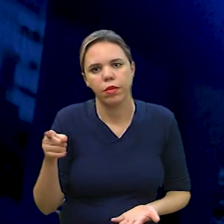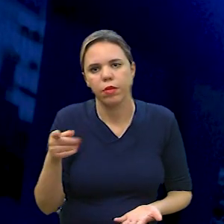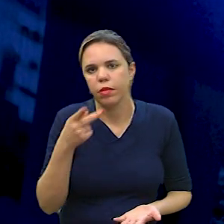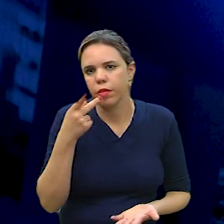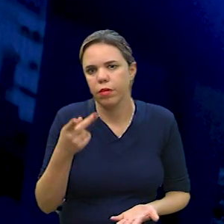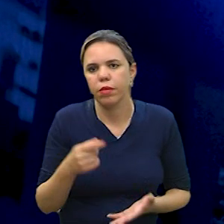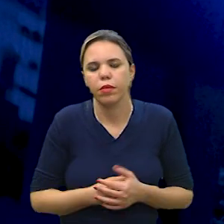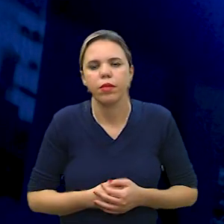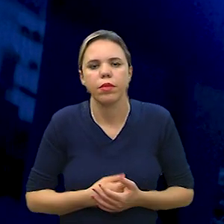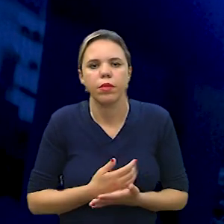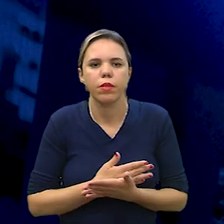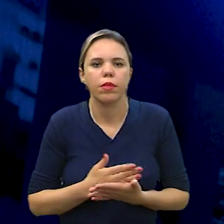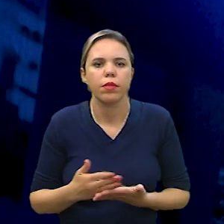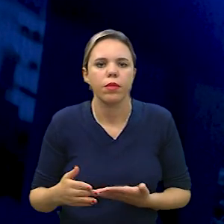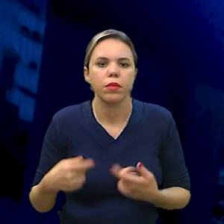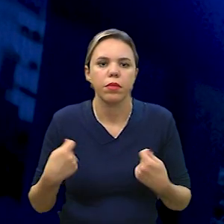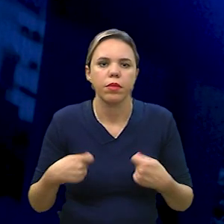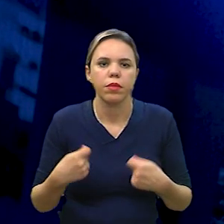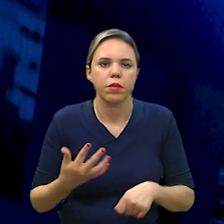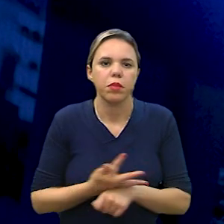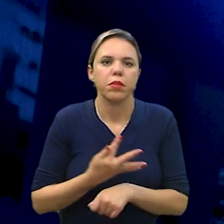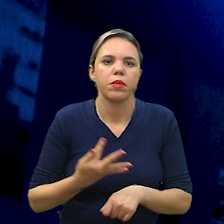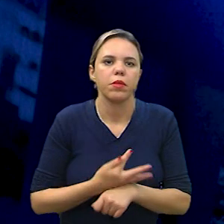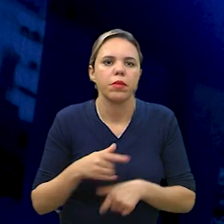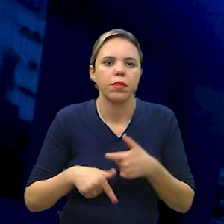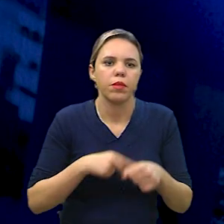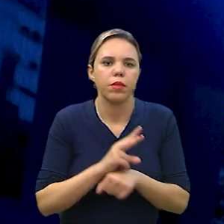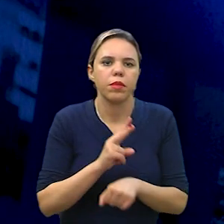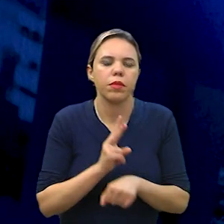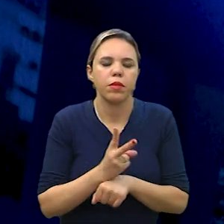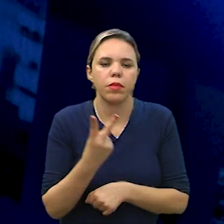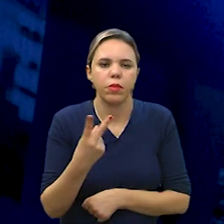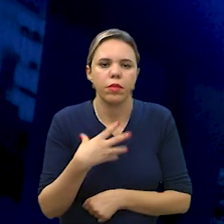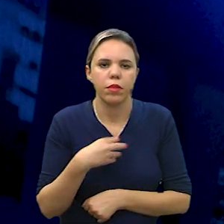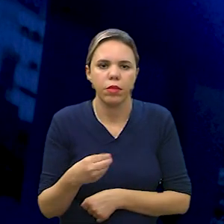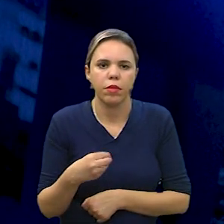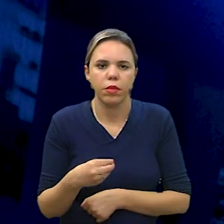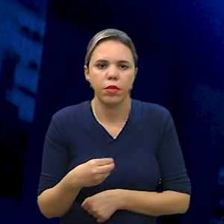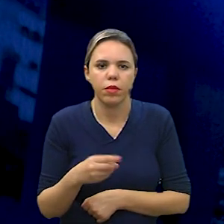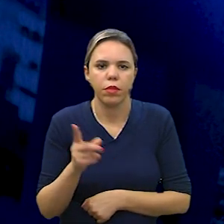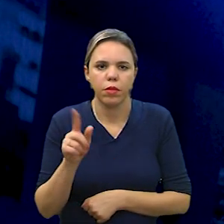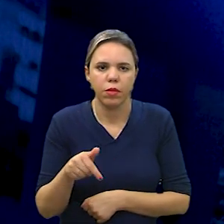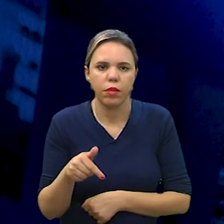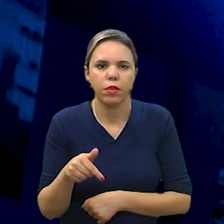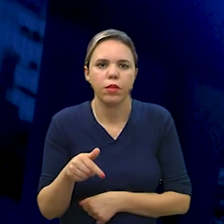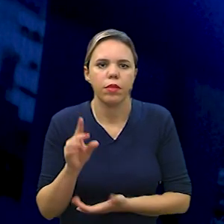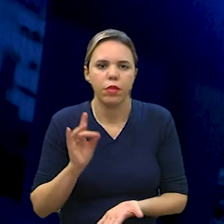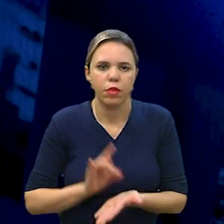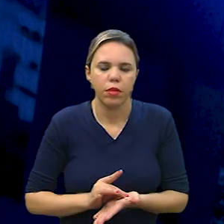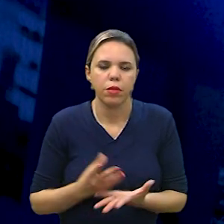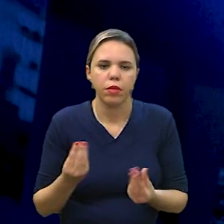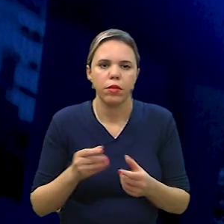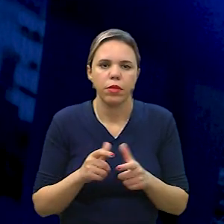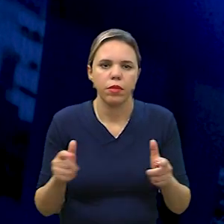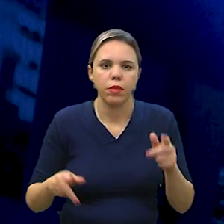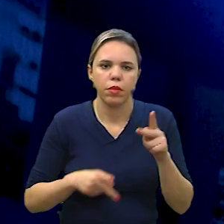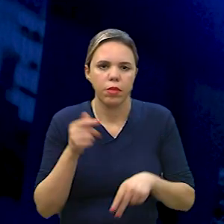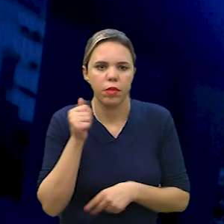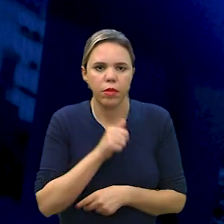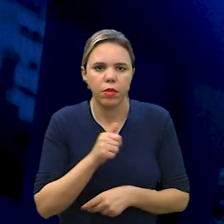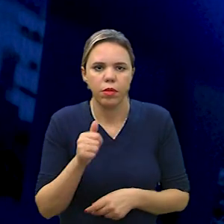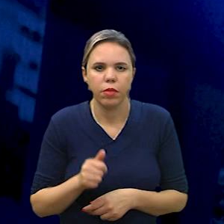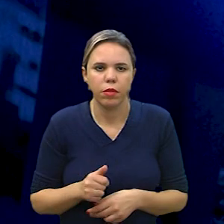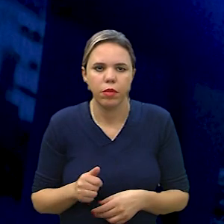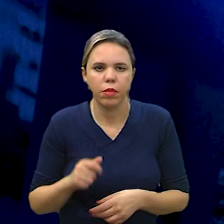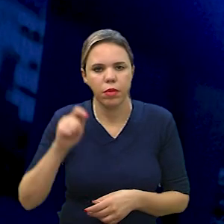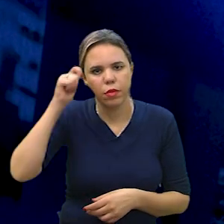você mesmo falou, olha, eu comecei por necessidade, porque tinha que criar os meus 2 filhos, e isso é a realidade de grande parte da